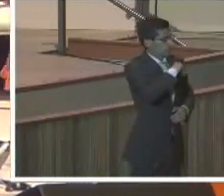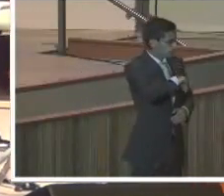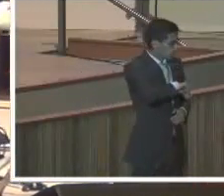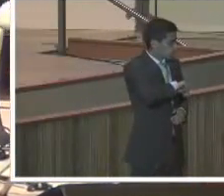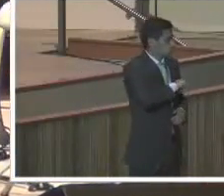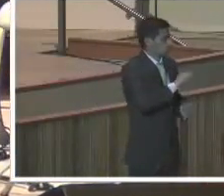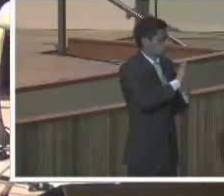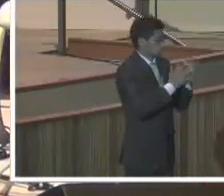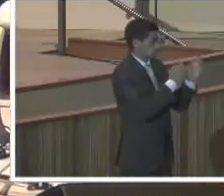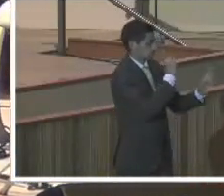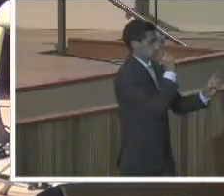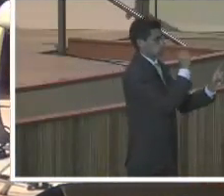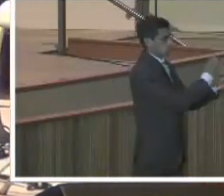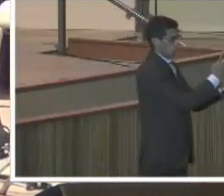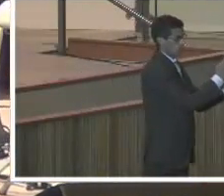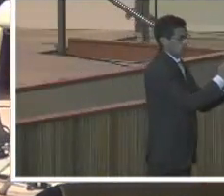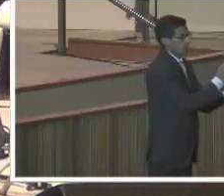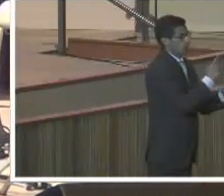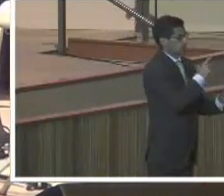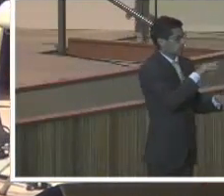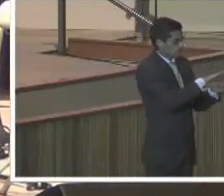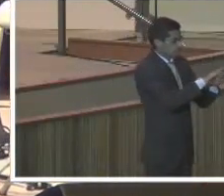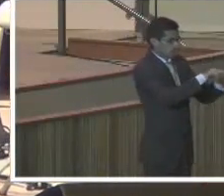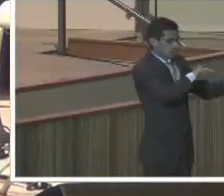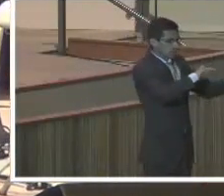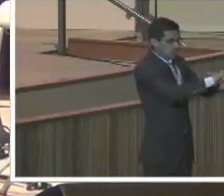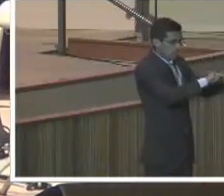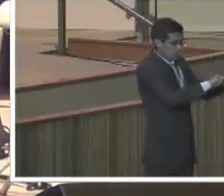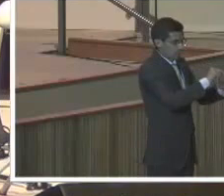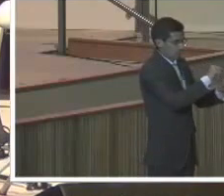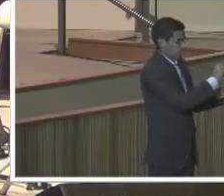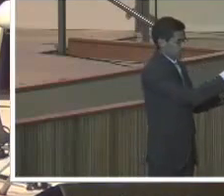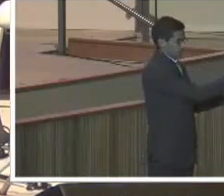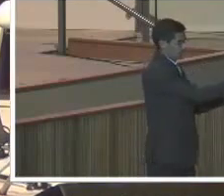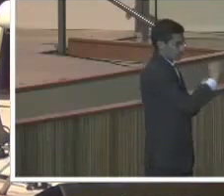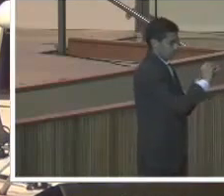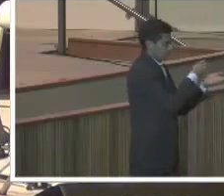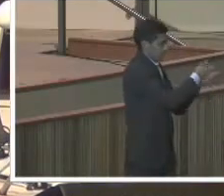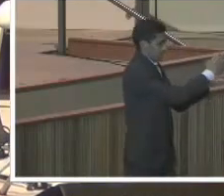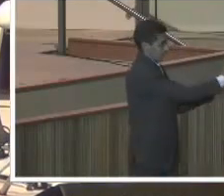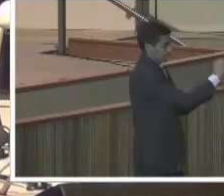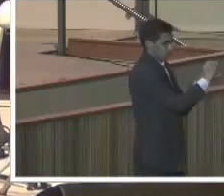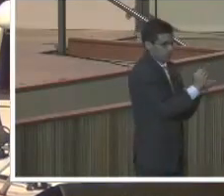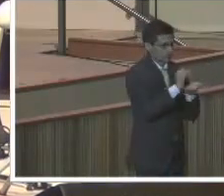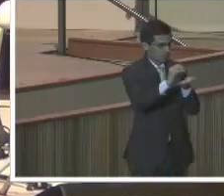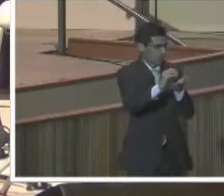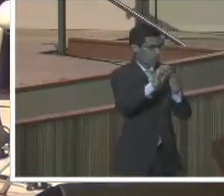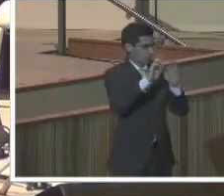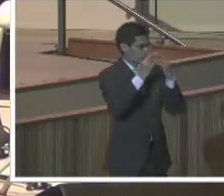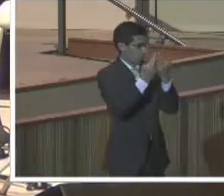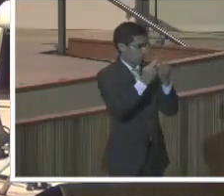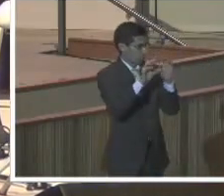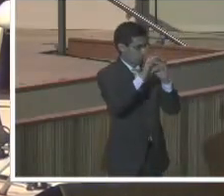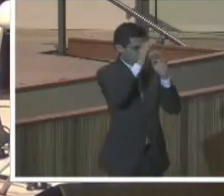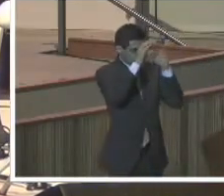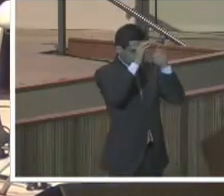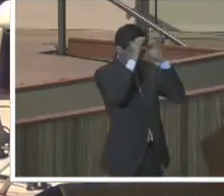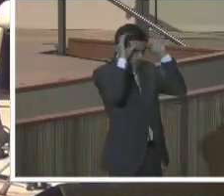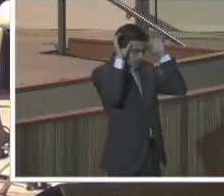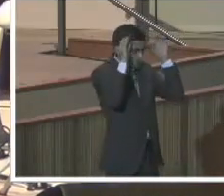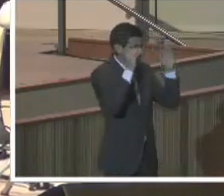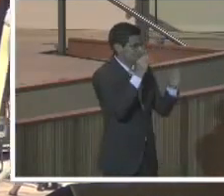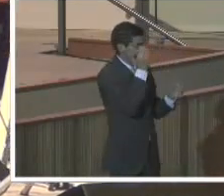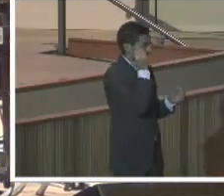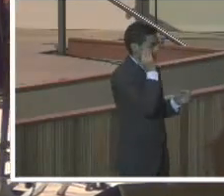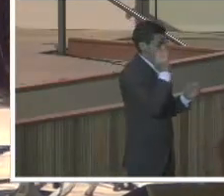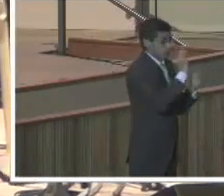Mateus, e ele está lá na sua banquinha de coletor de impostos, e ele diz para ele: vem, segue-me. Ele abandona lá a